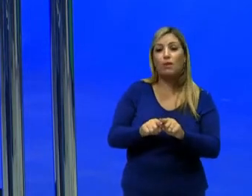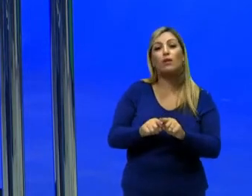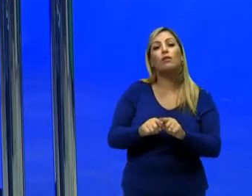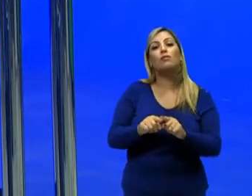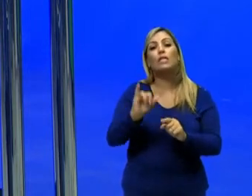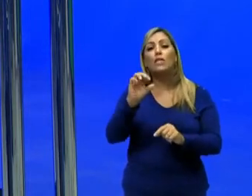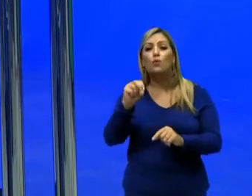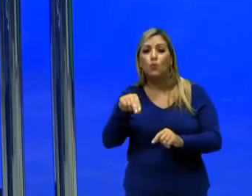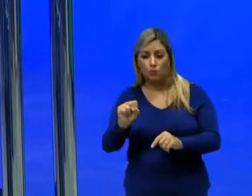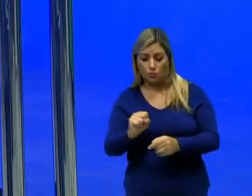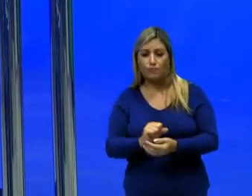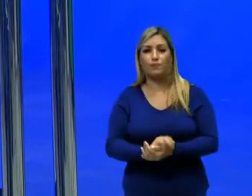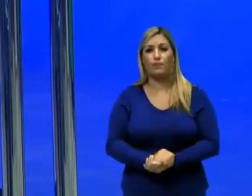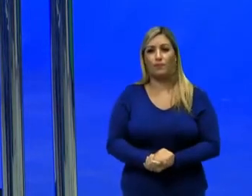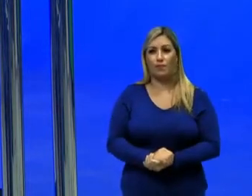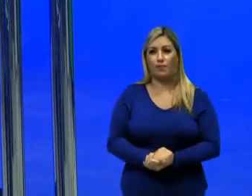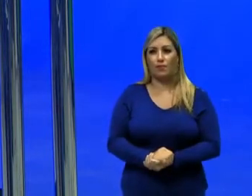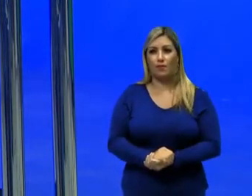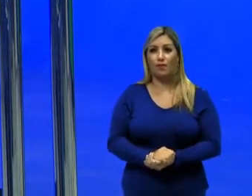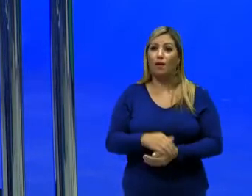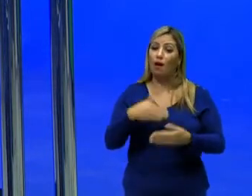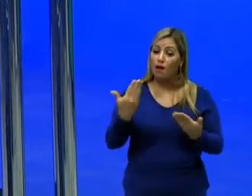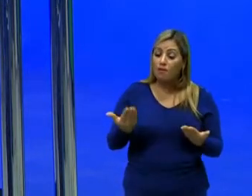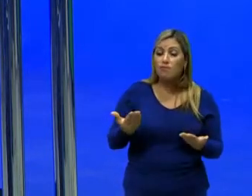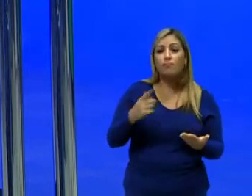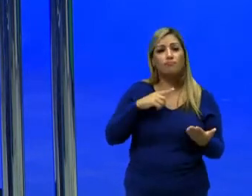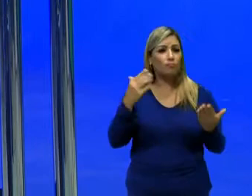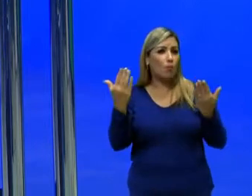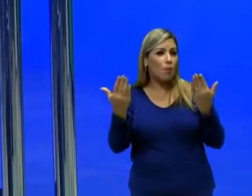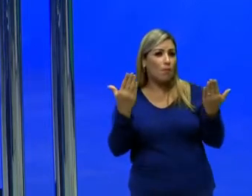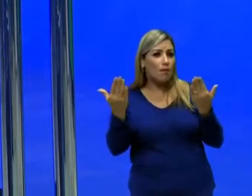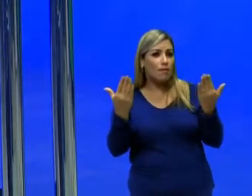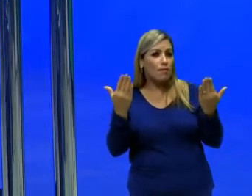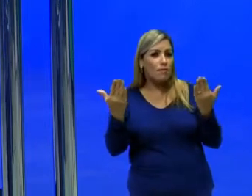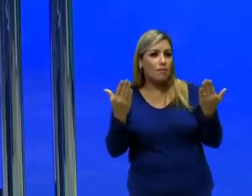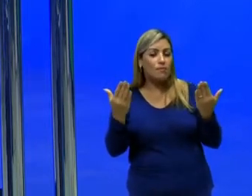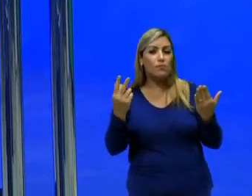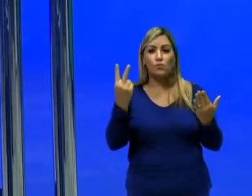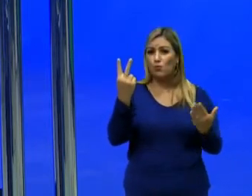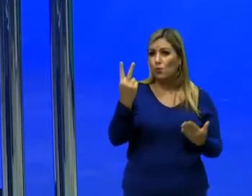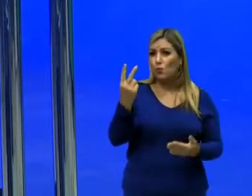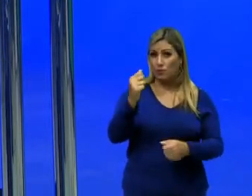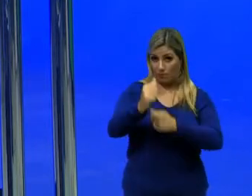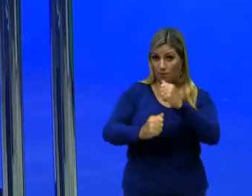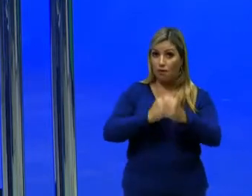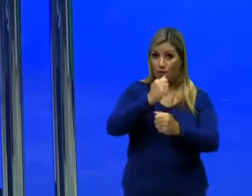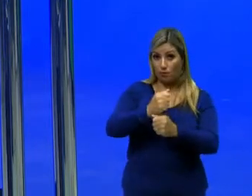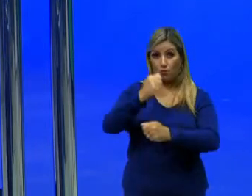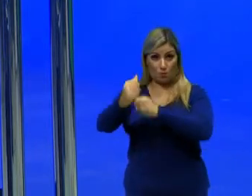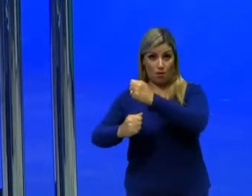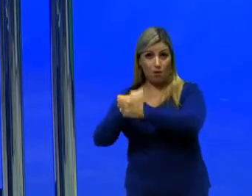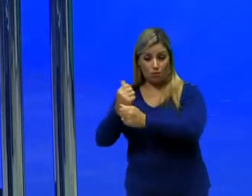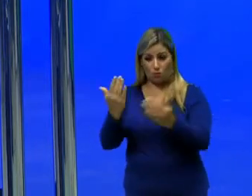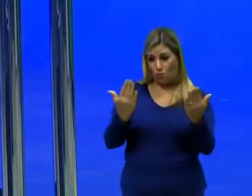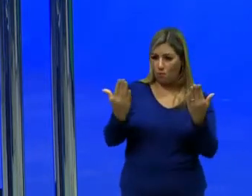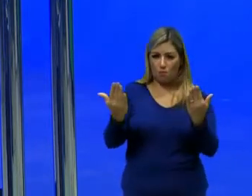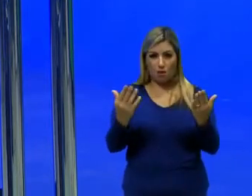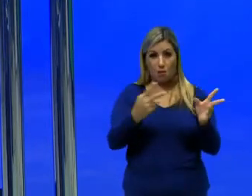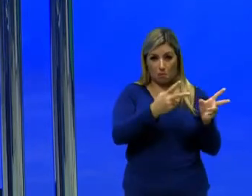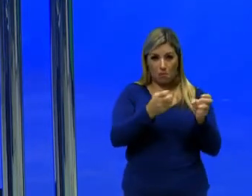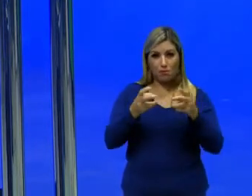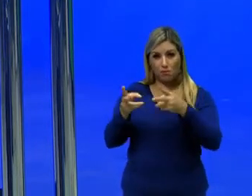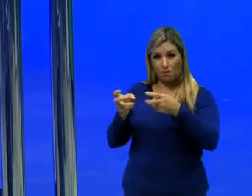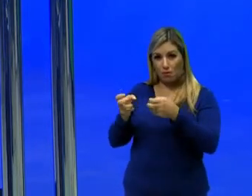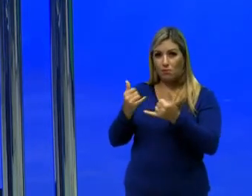e oi e aí quando chegamos para comparar a temos dois ou mais átomos nós percebemos algumas